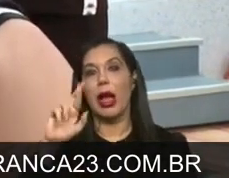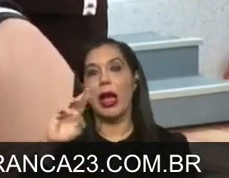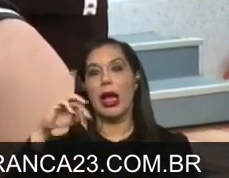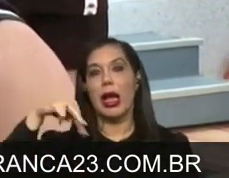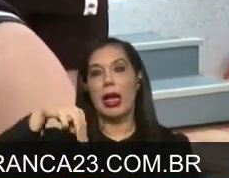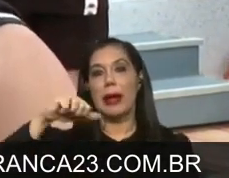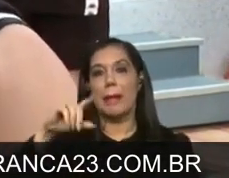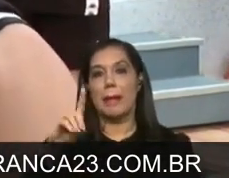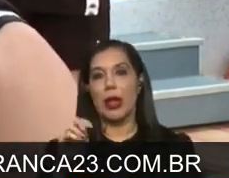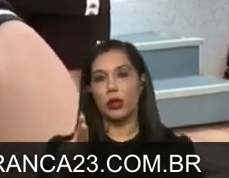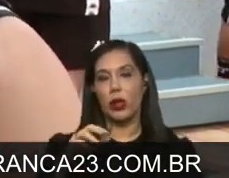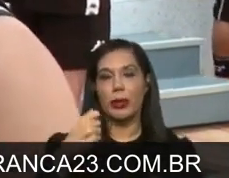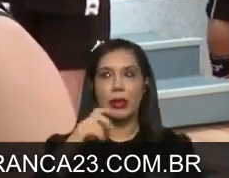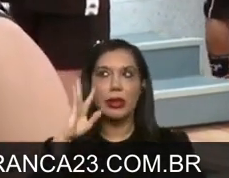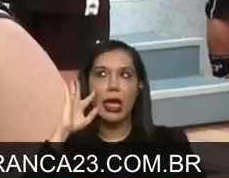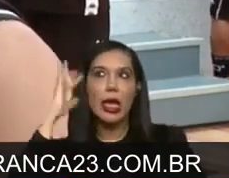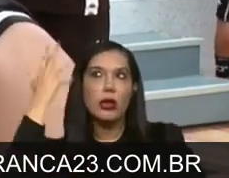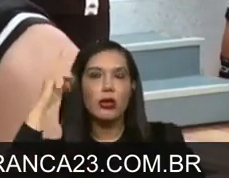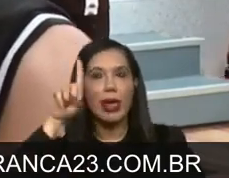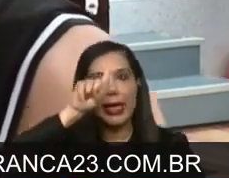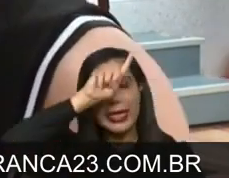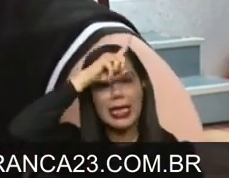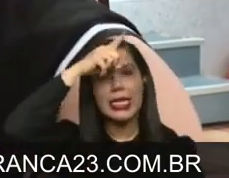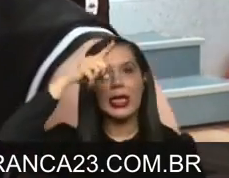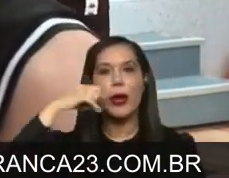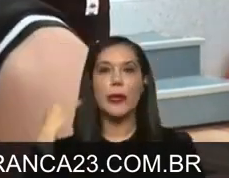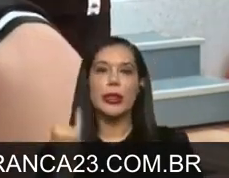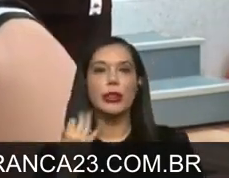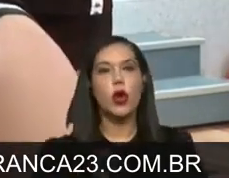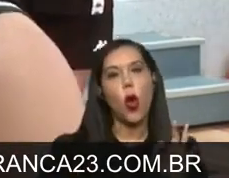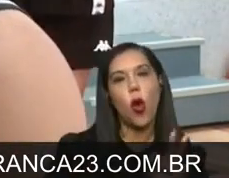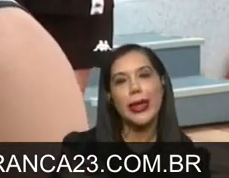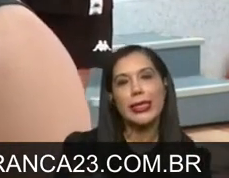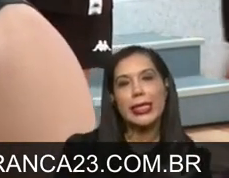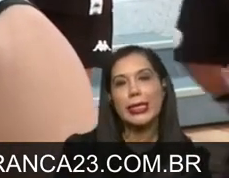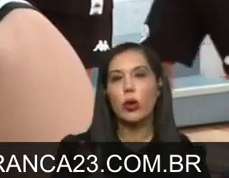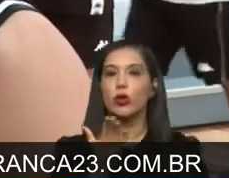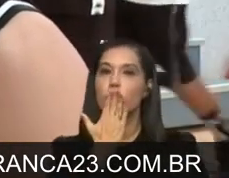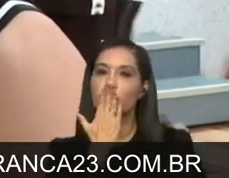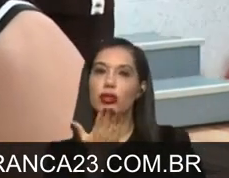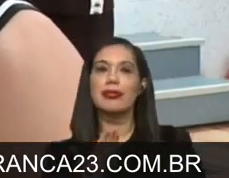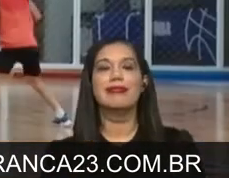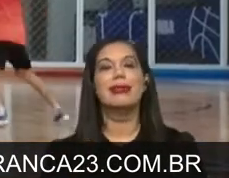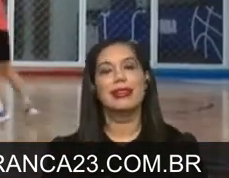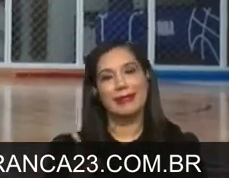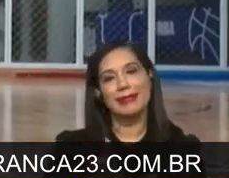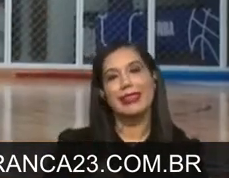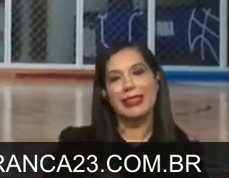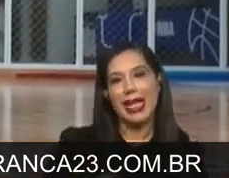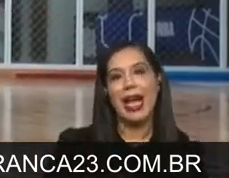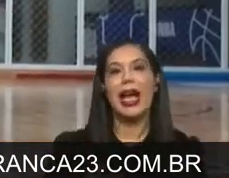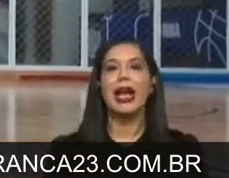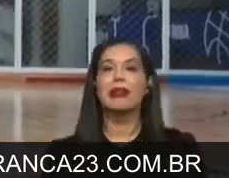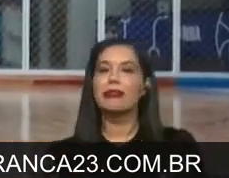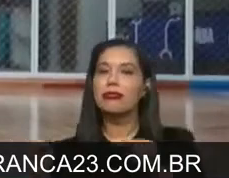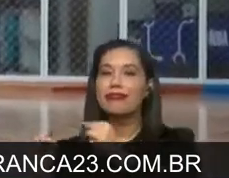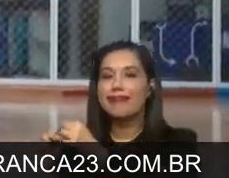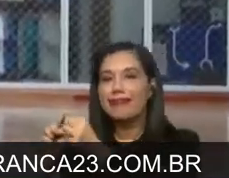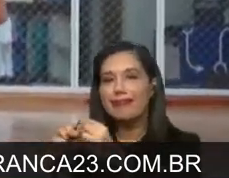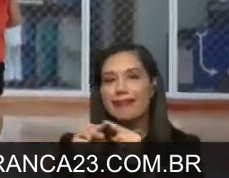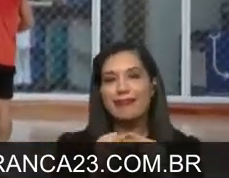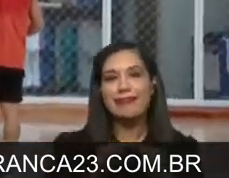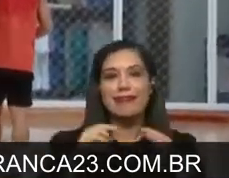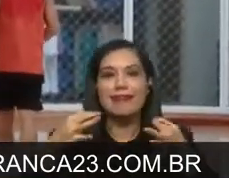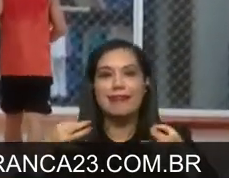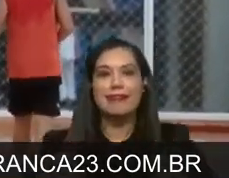ele tem que tomar algumas decisões de criação, de organização do time, e realmente isso se encaixa de uma forma de que